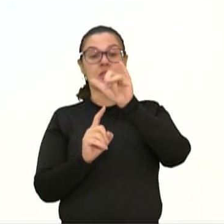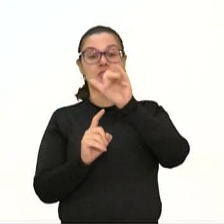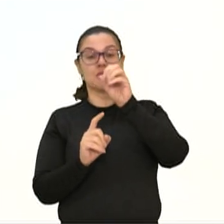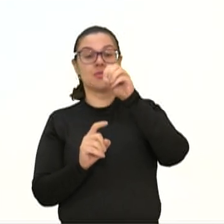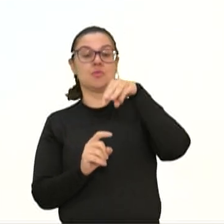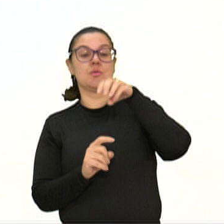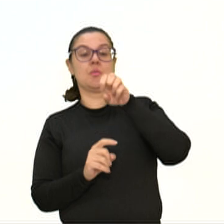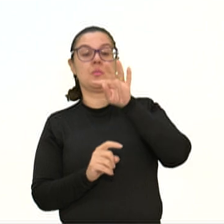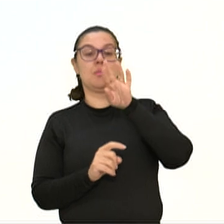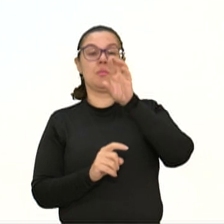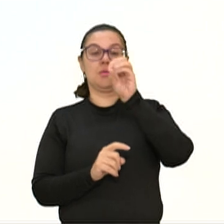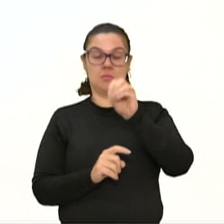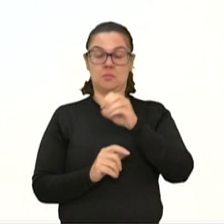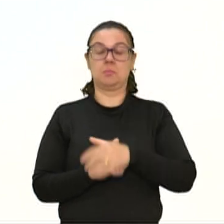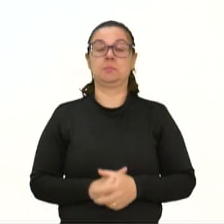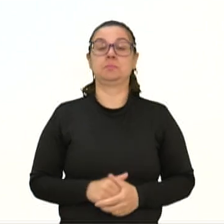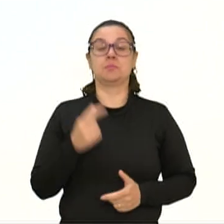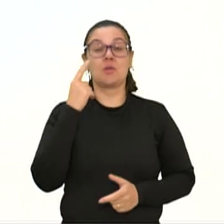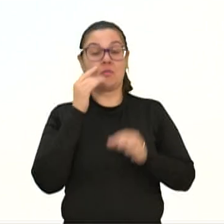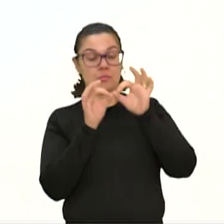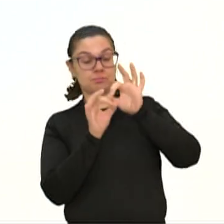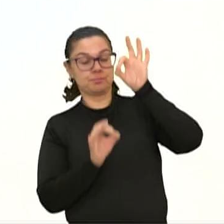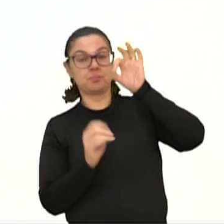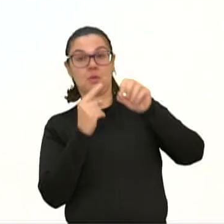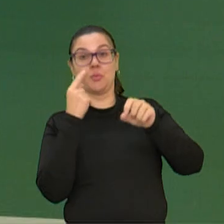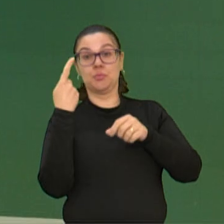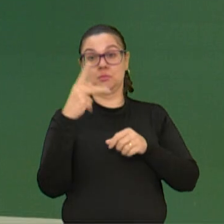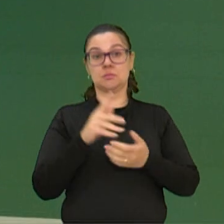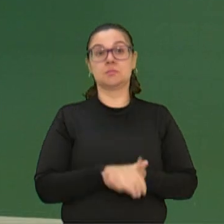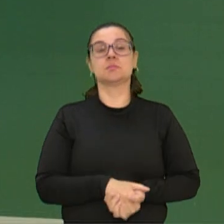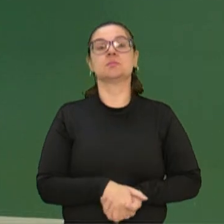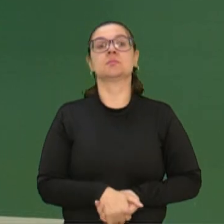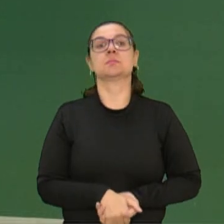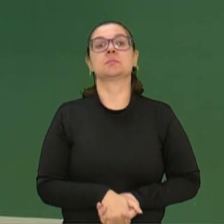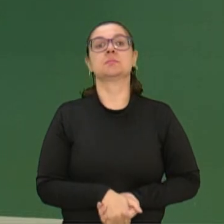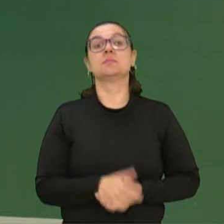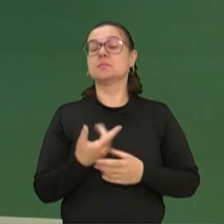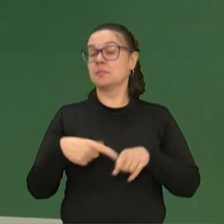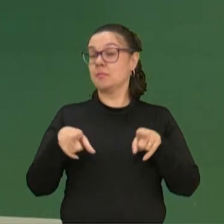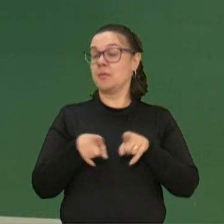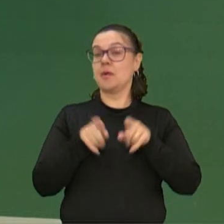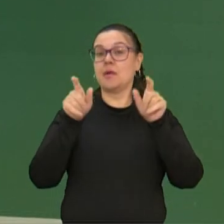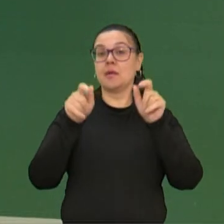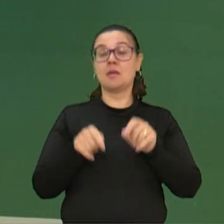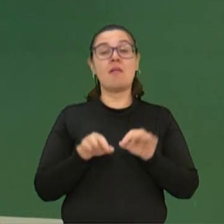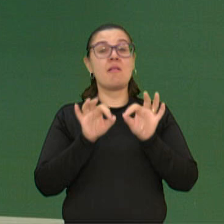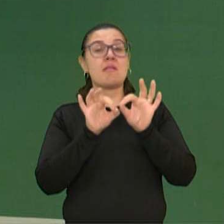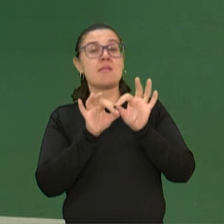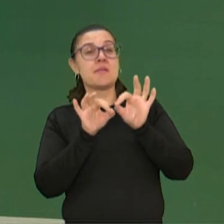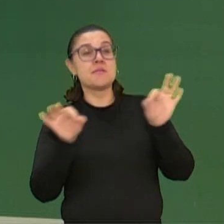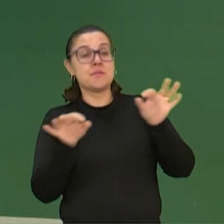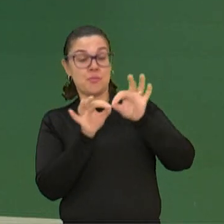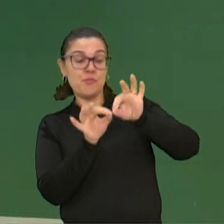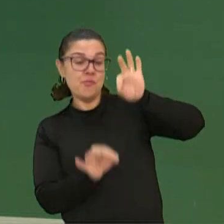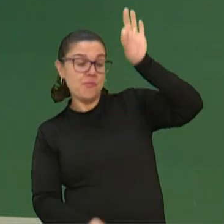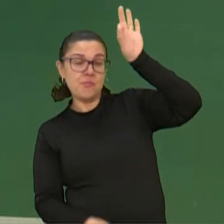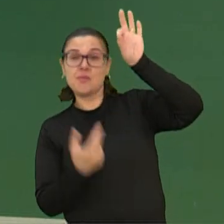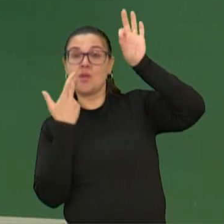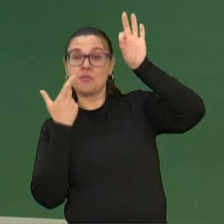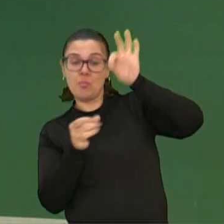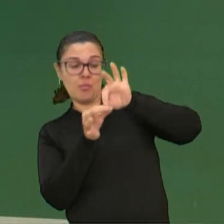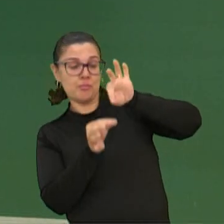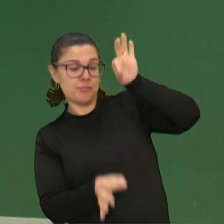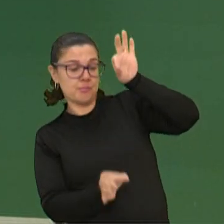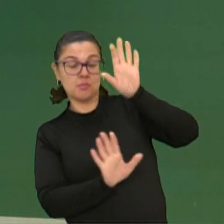vai medir a sua altura. Mas ela pode ser feita também, gente, com uma simples fita métrica, que